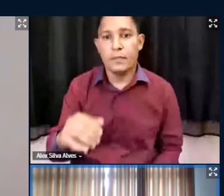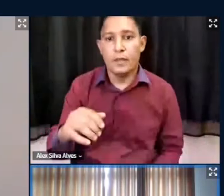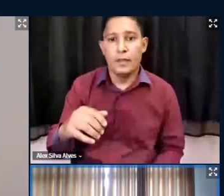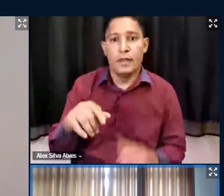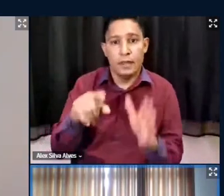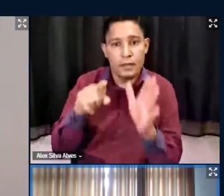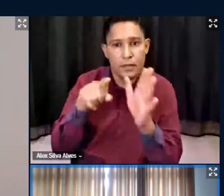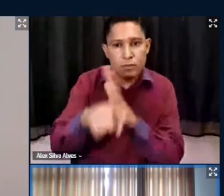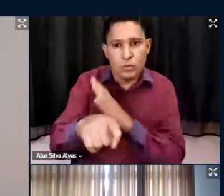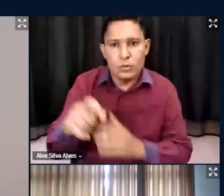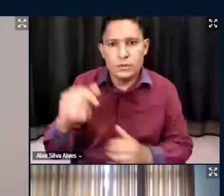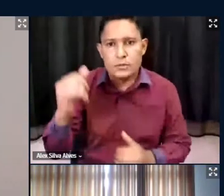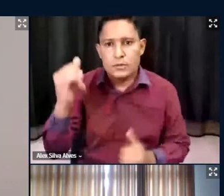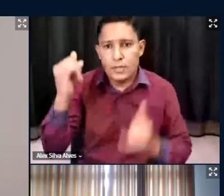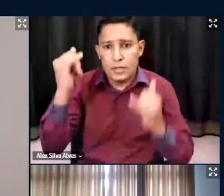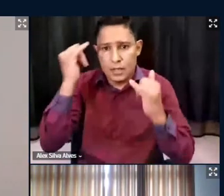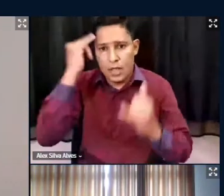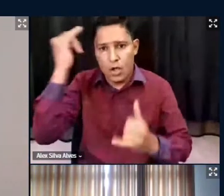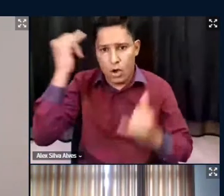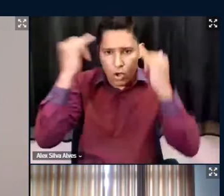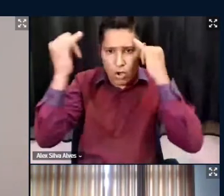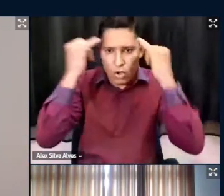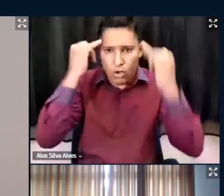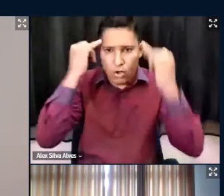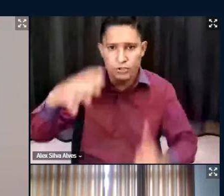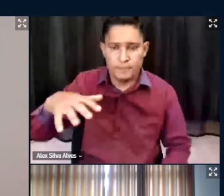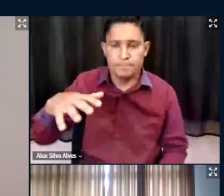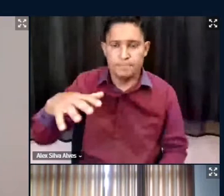Vai responder. Bom,